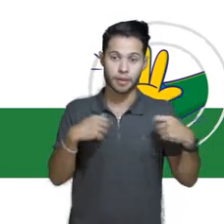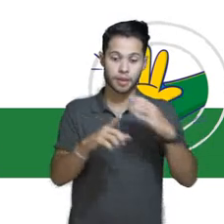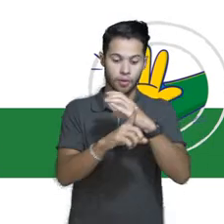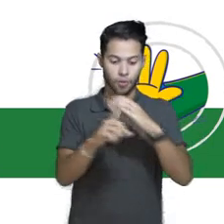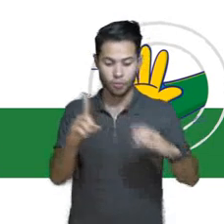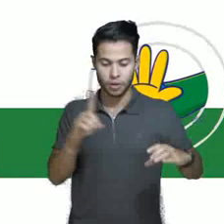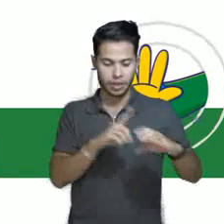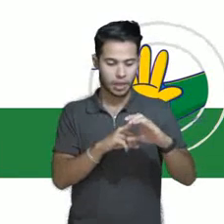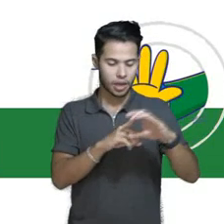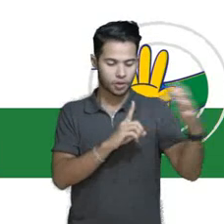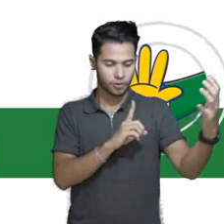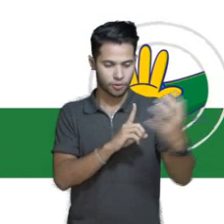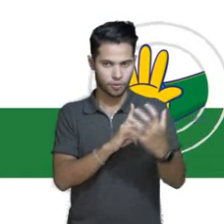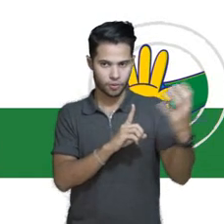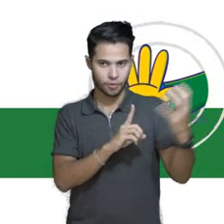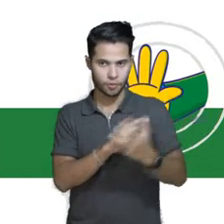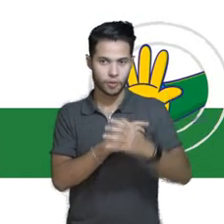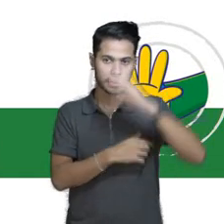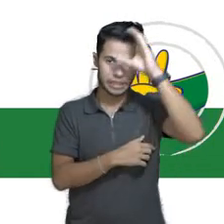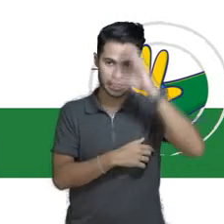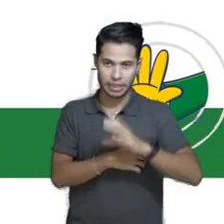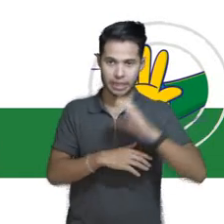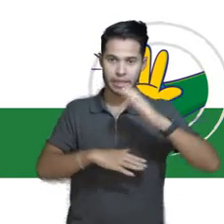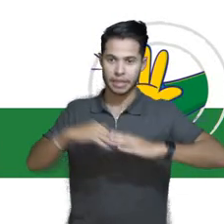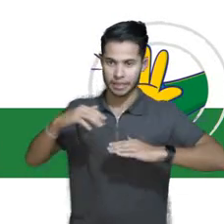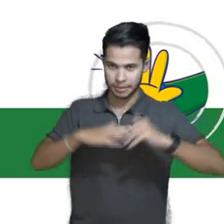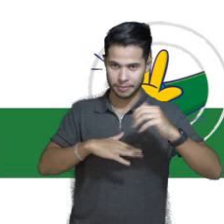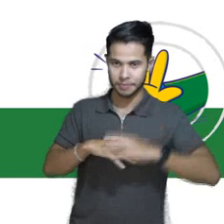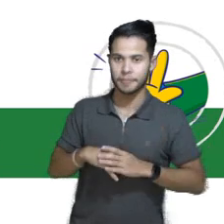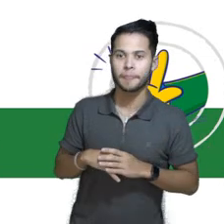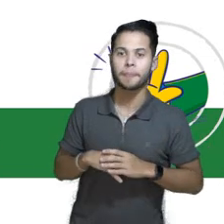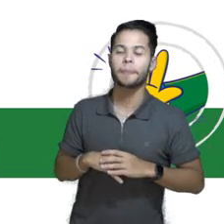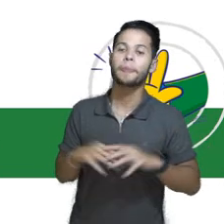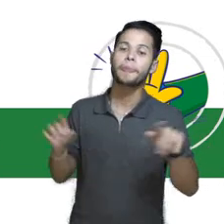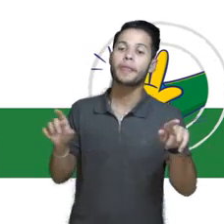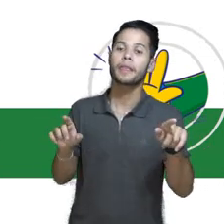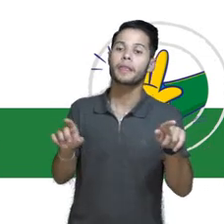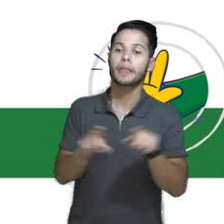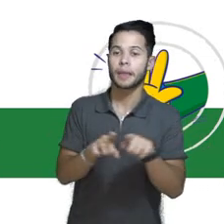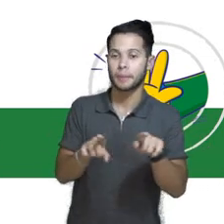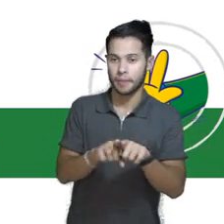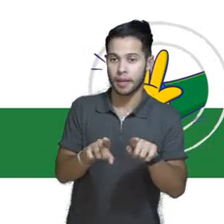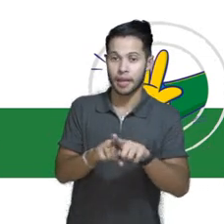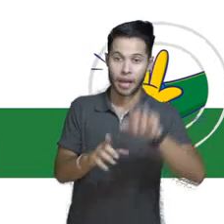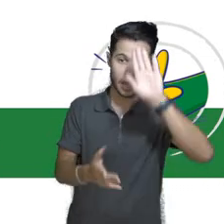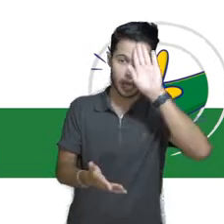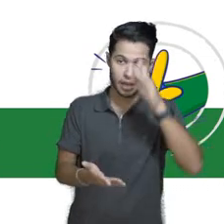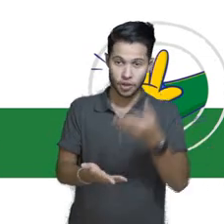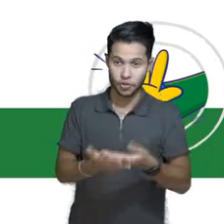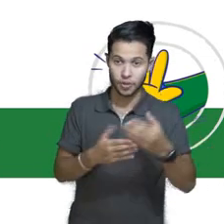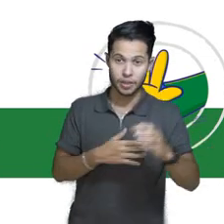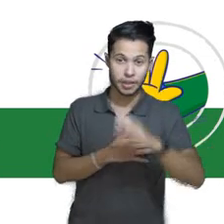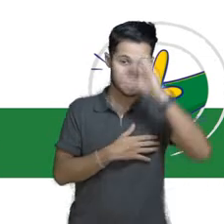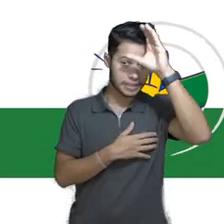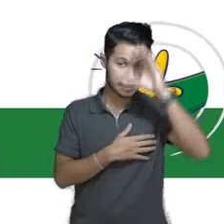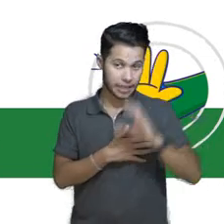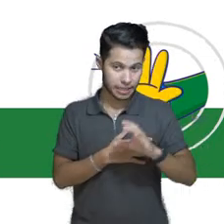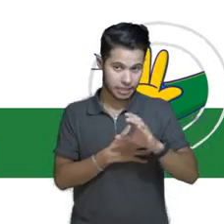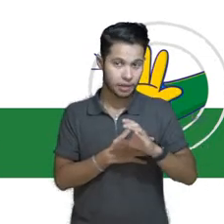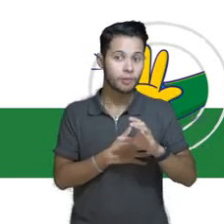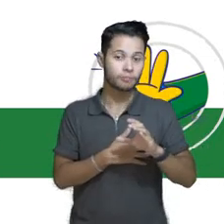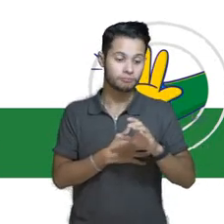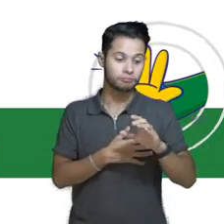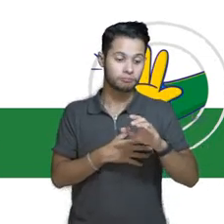cidadania pode passar acredita que os cidadões aqui eu só vou só me elencando para vocês que os cidadões